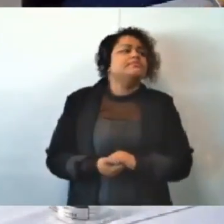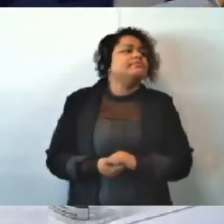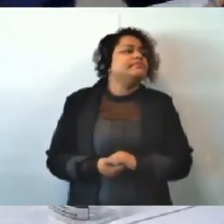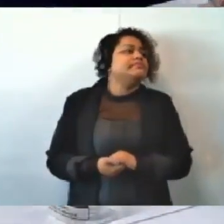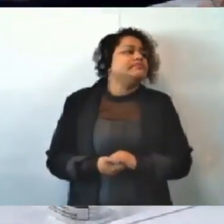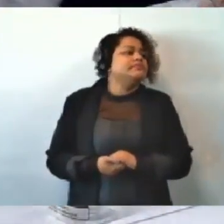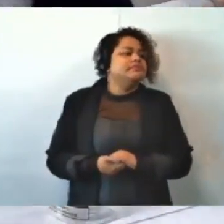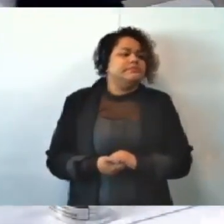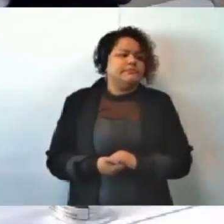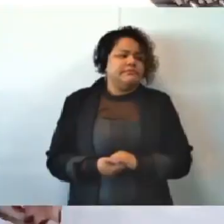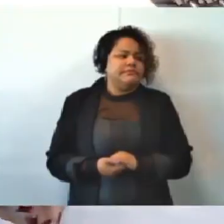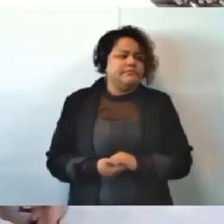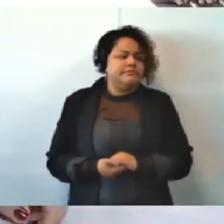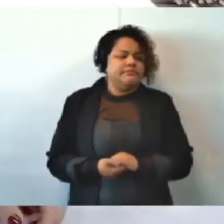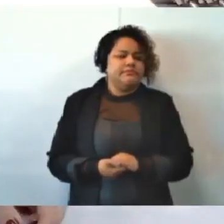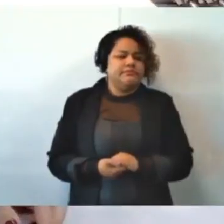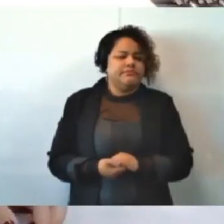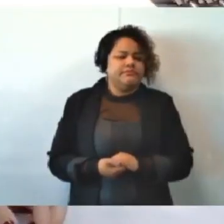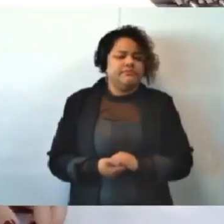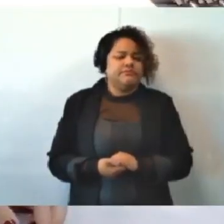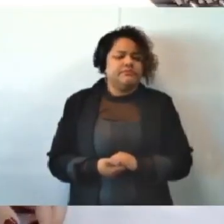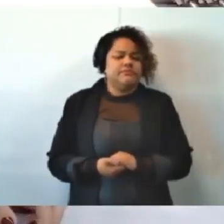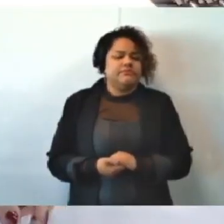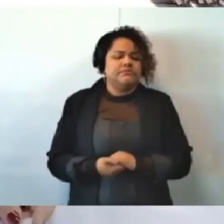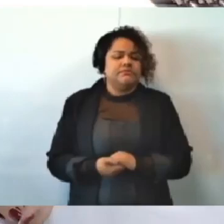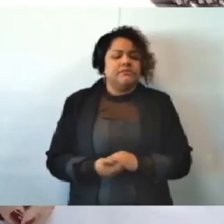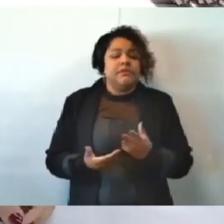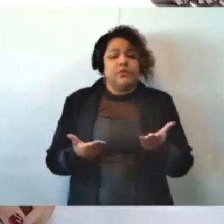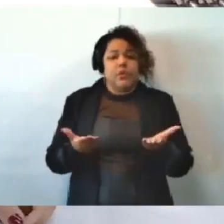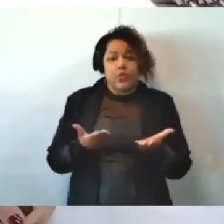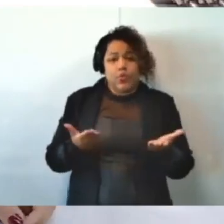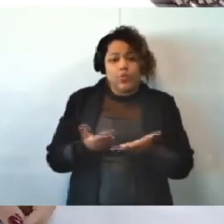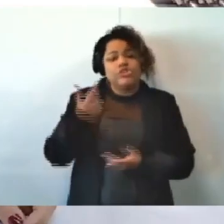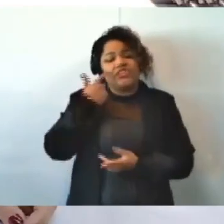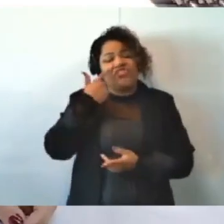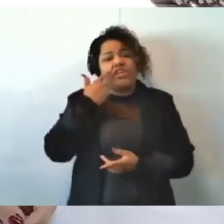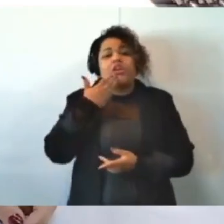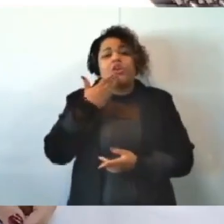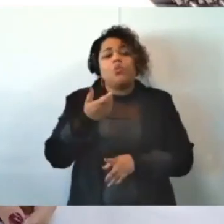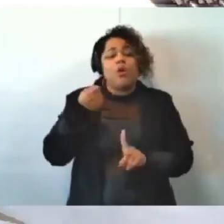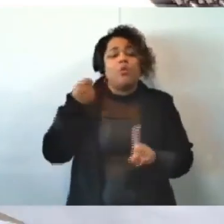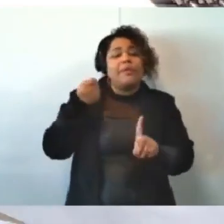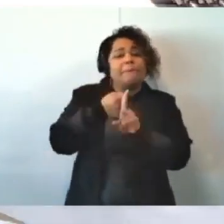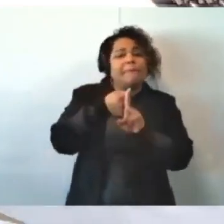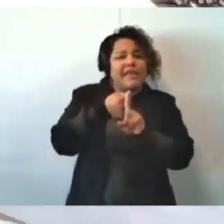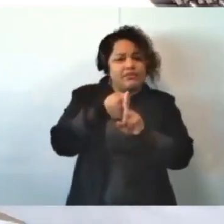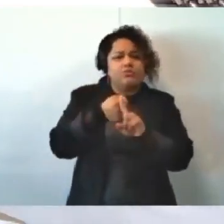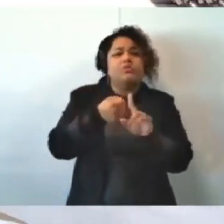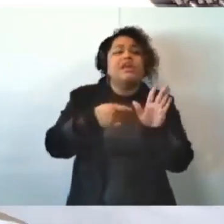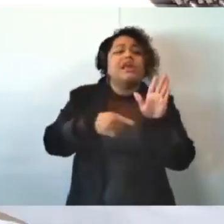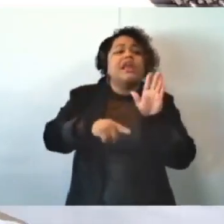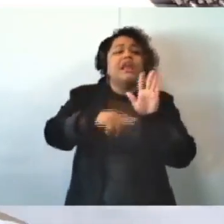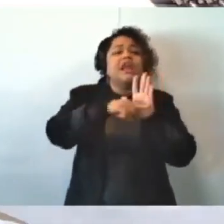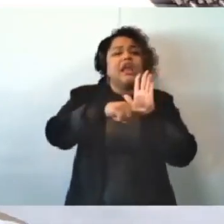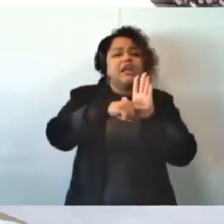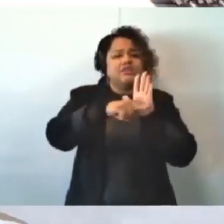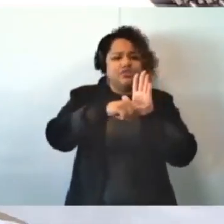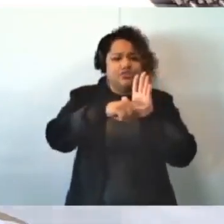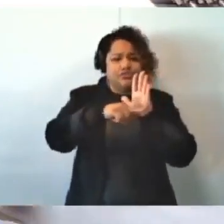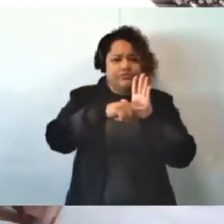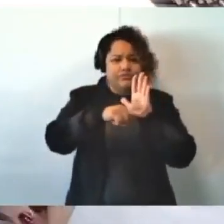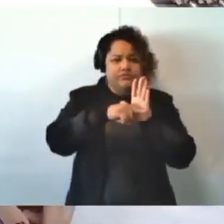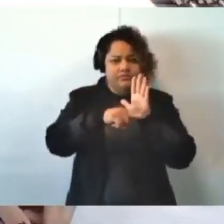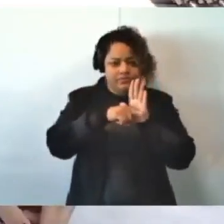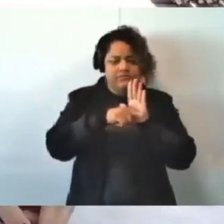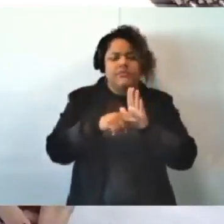Bom, estamos aqui hoje para discutir o impacto potencialmente negativo do fechamento da rua Sapucaí no